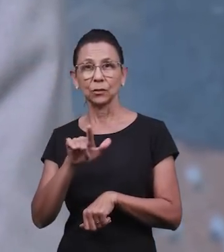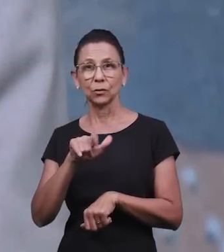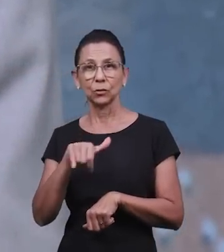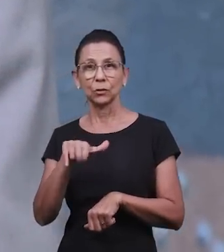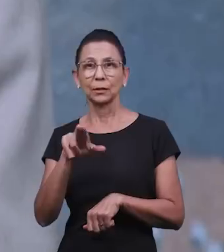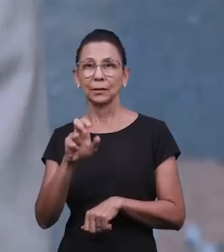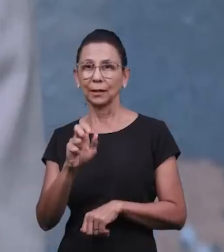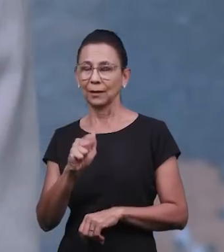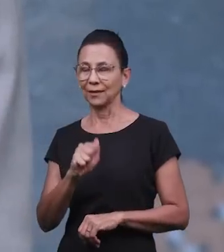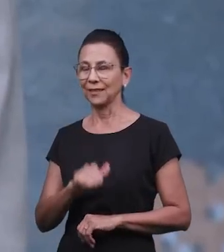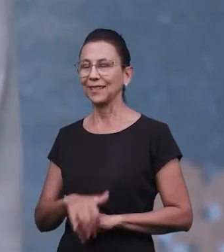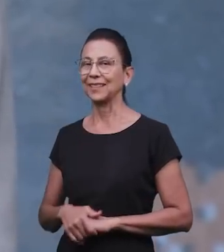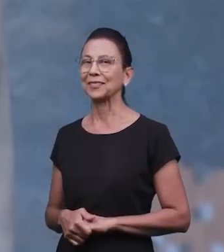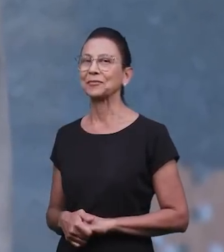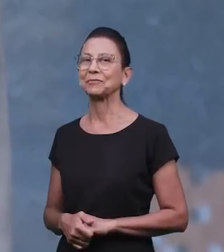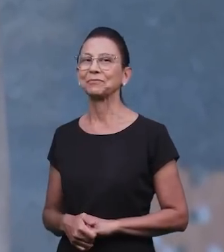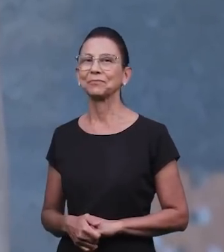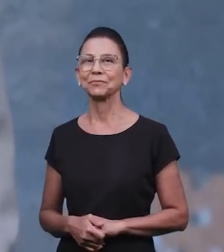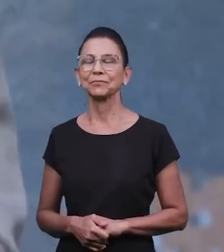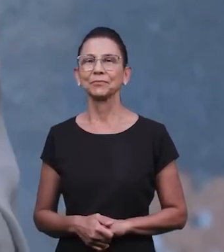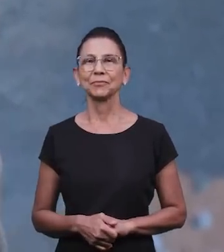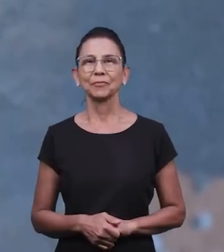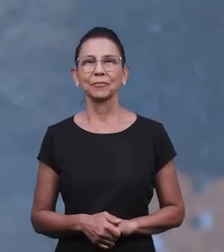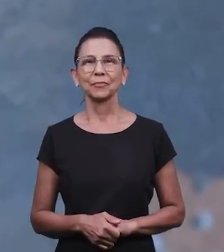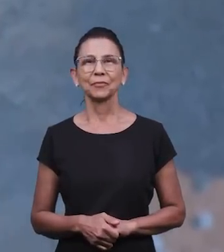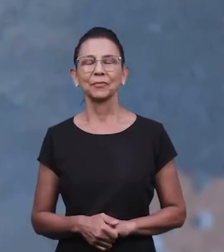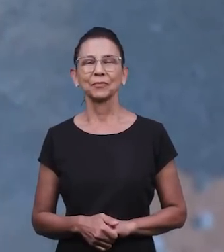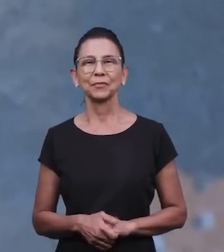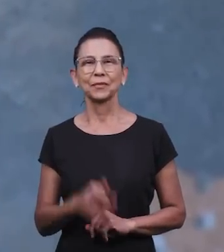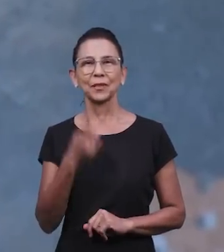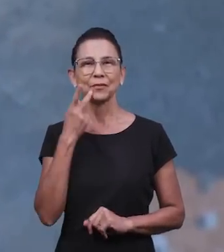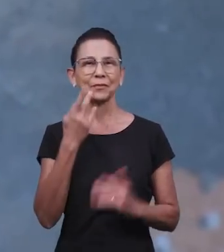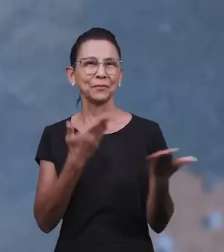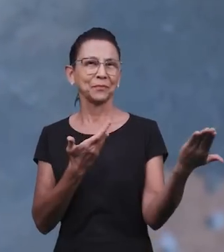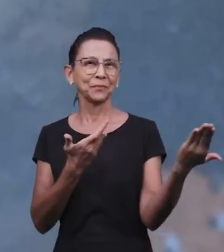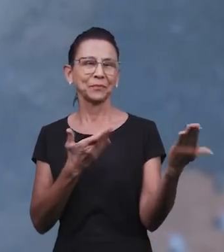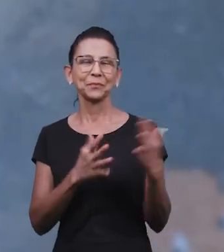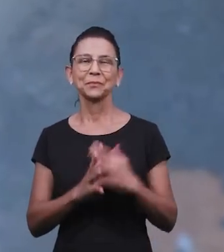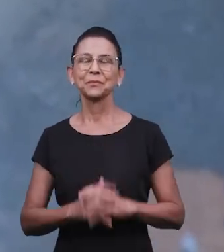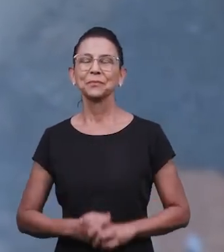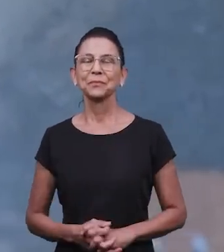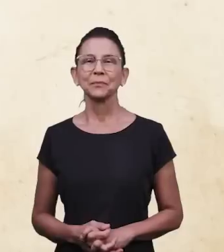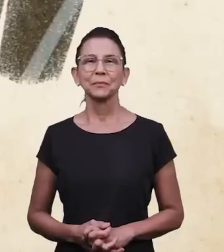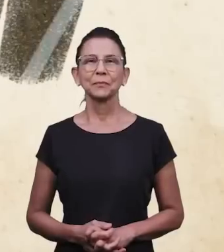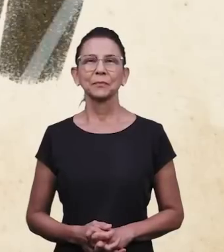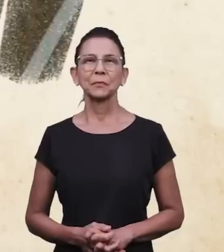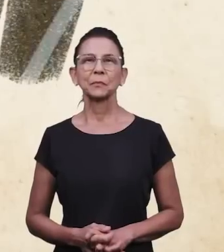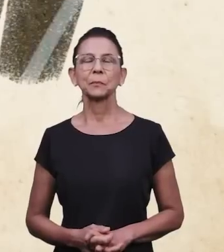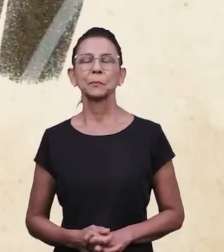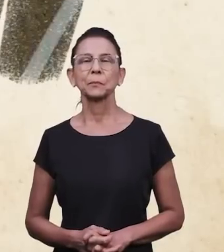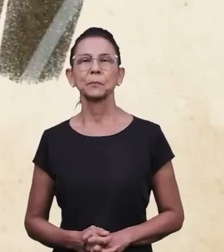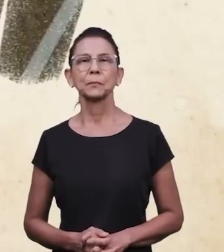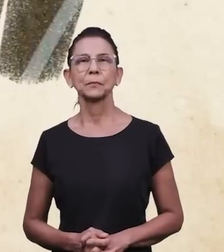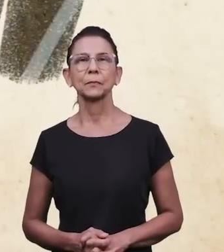nossa irmã Juliana Zanotelli. Ela vai fazer a pergunta e o Léo vai responder aqui. Fala, jovem!